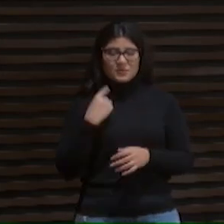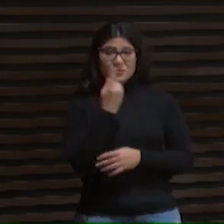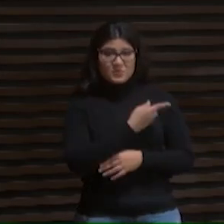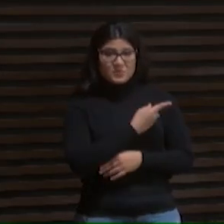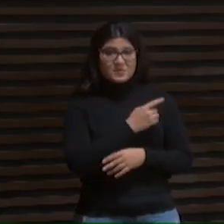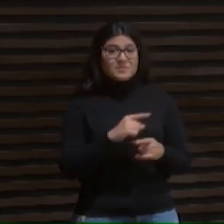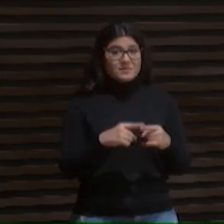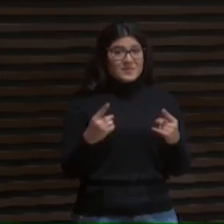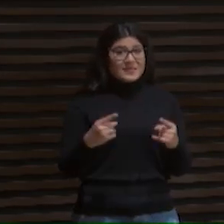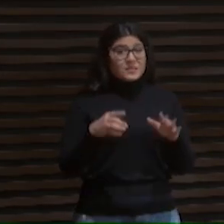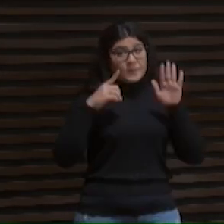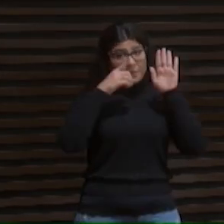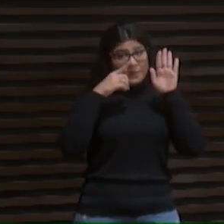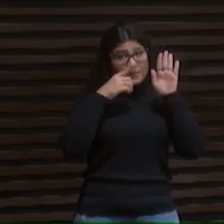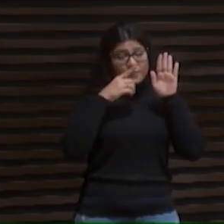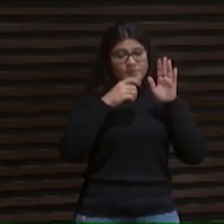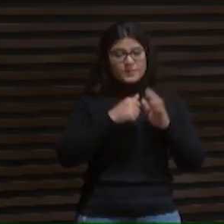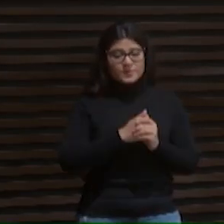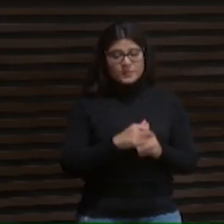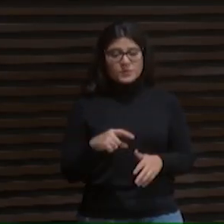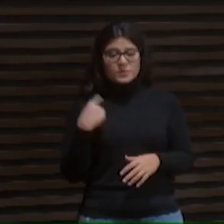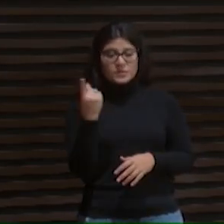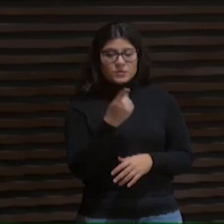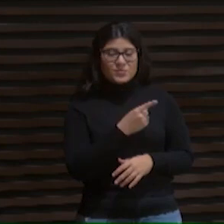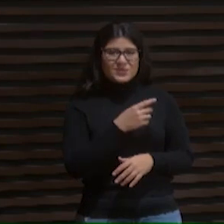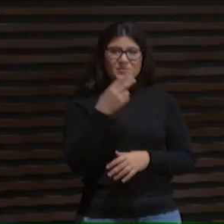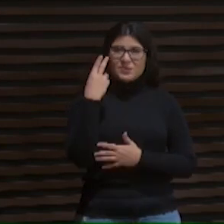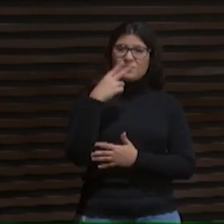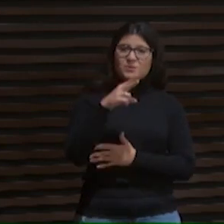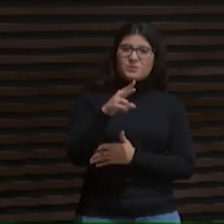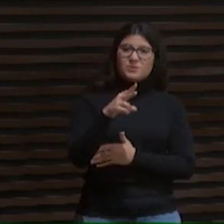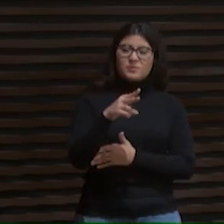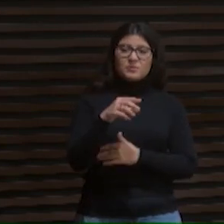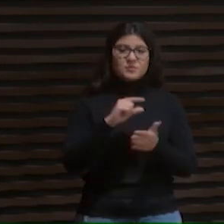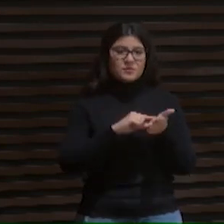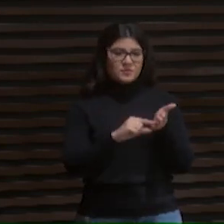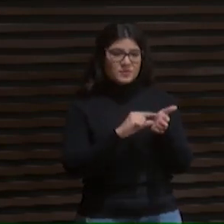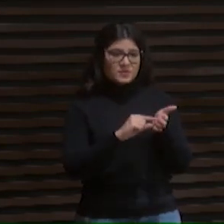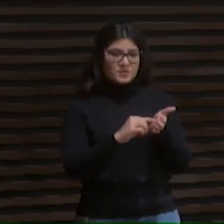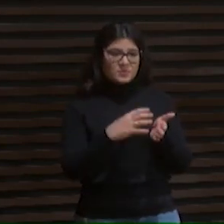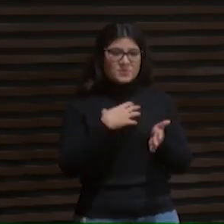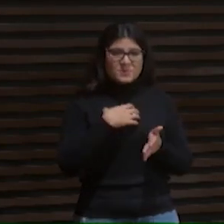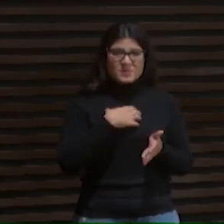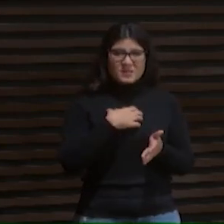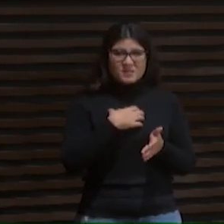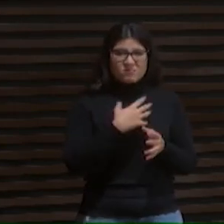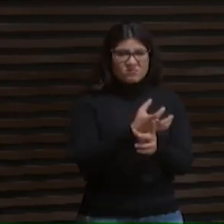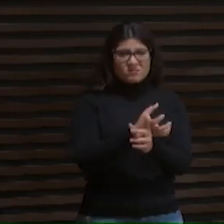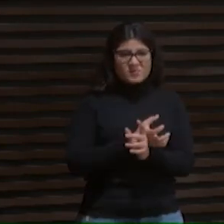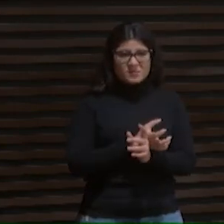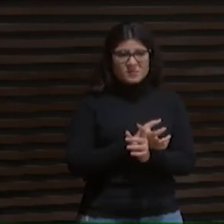Mas há um perigo quando a gente olha para os versículos de uma forma seca,